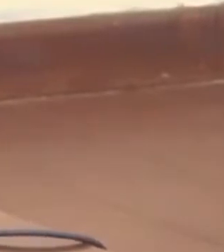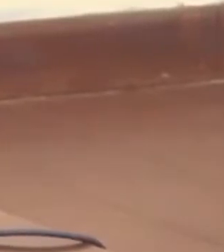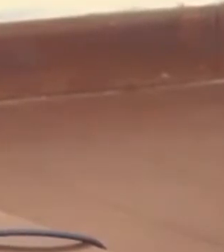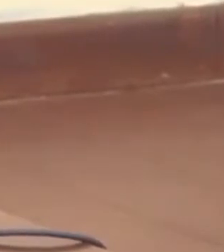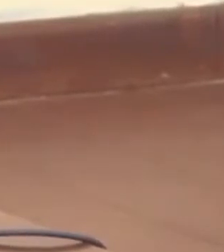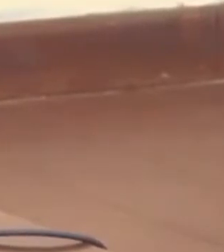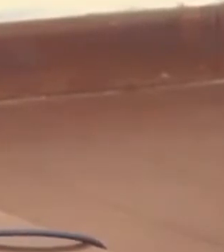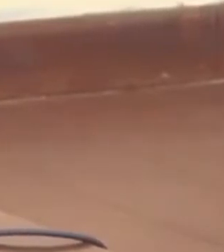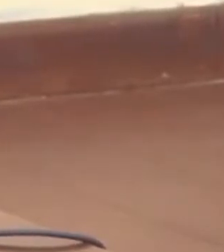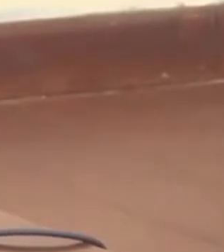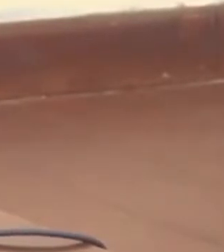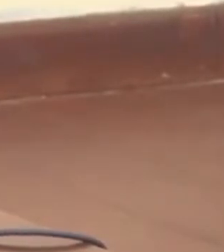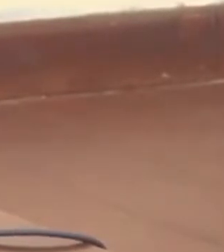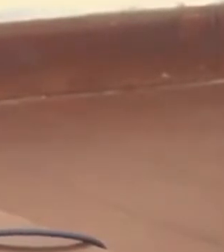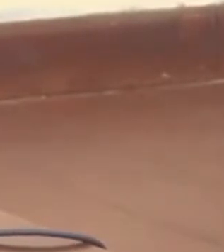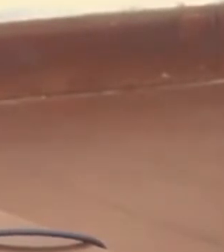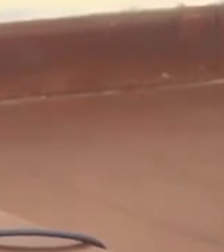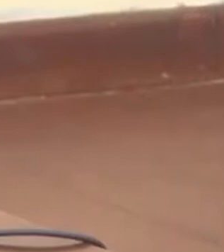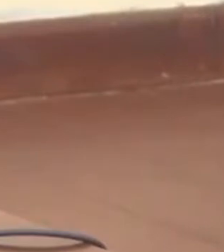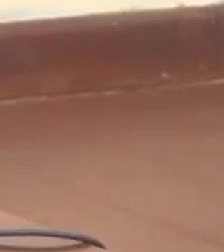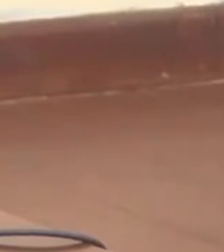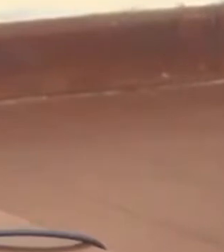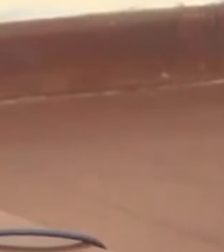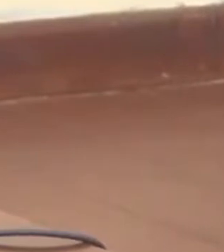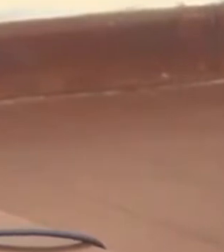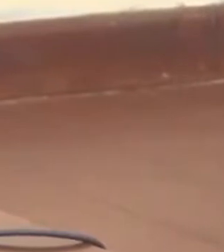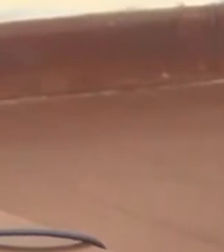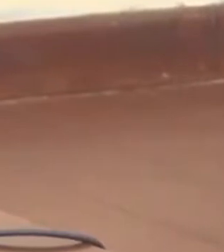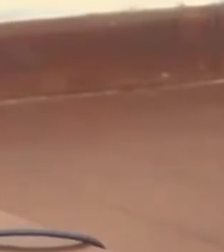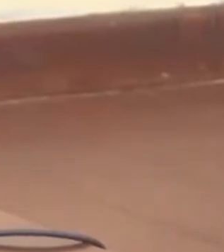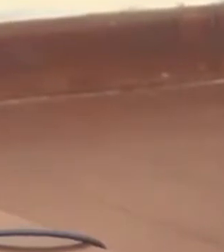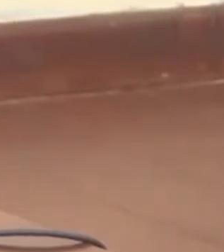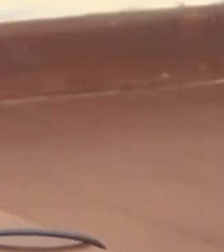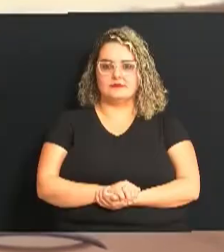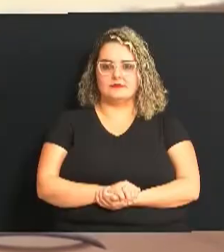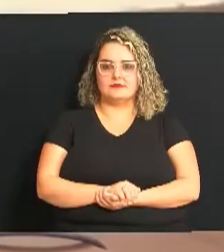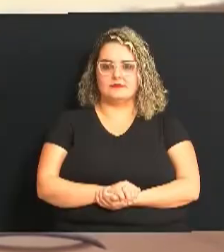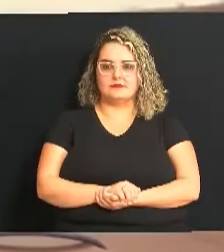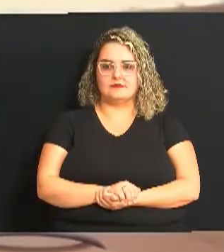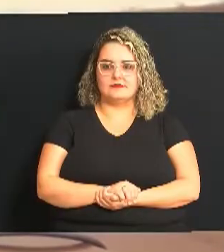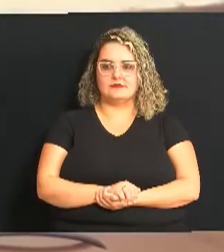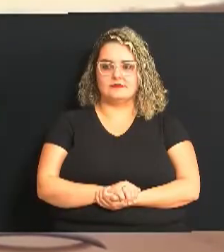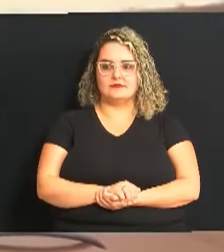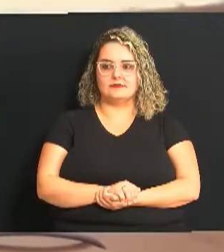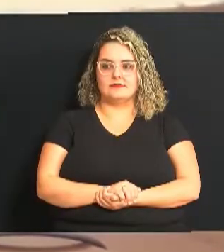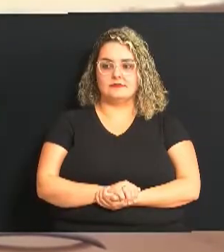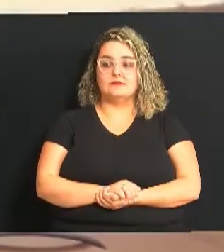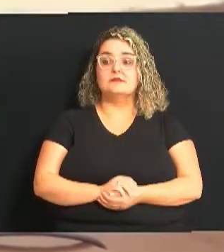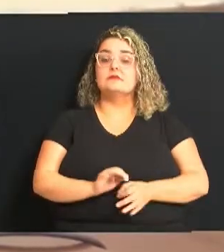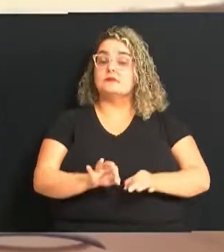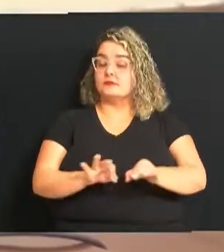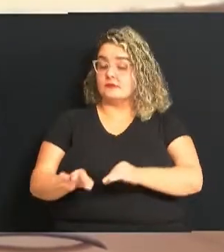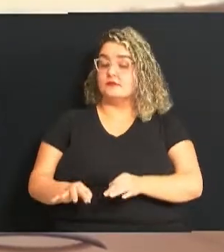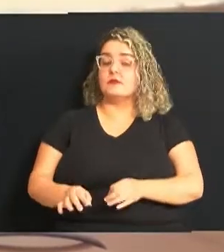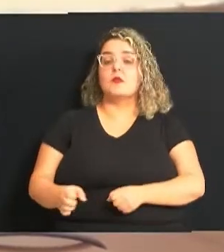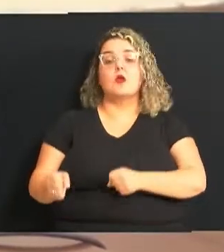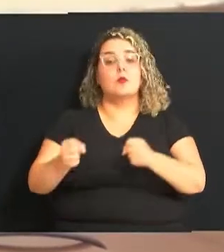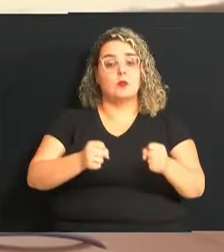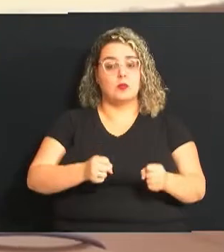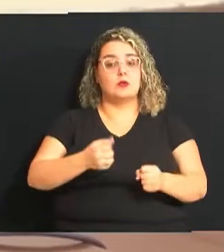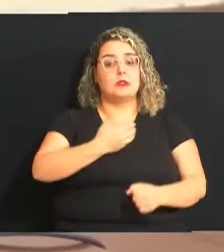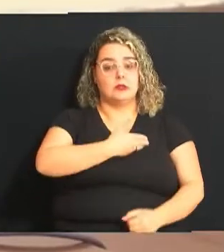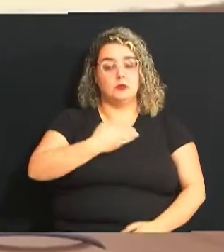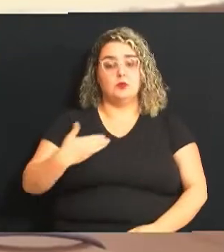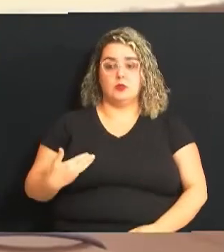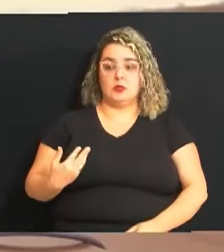Ele funciona como a Carta de Direitos, fornecendo meios de controle do poder público em relação